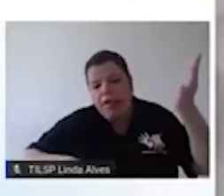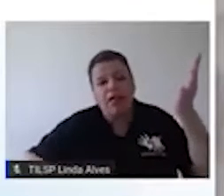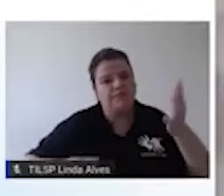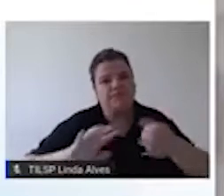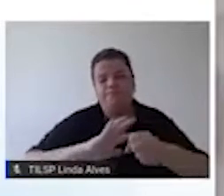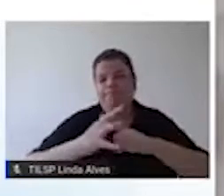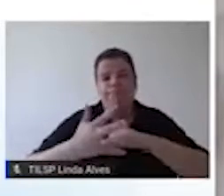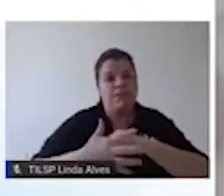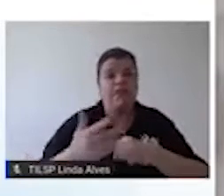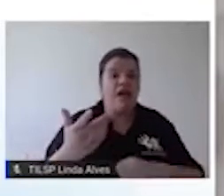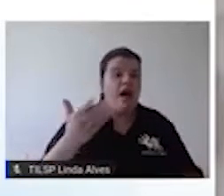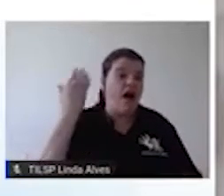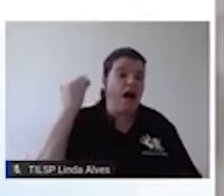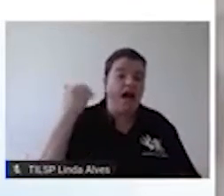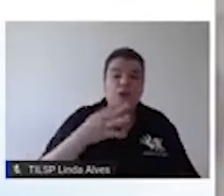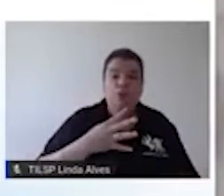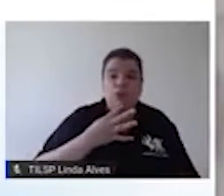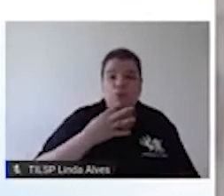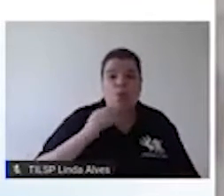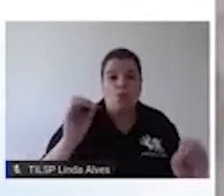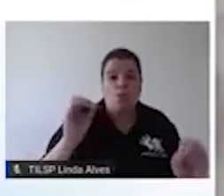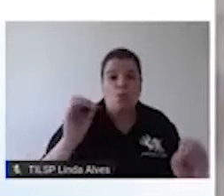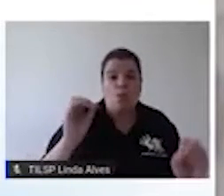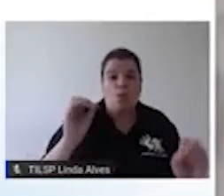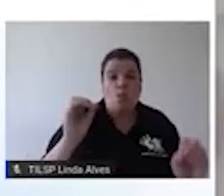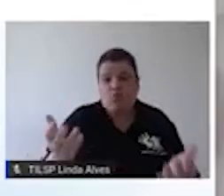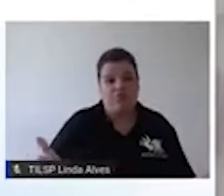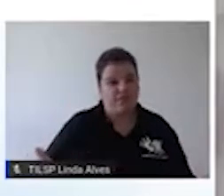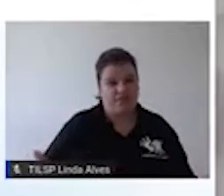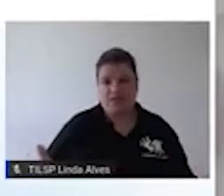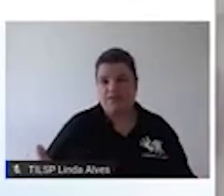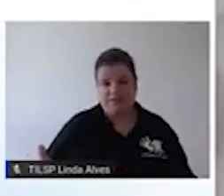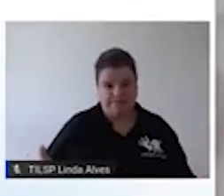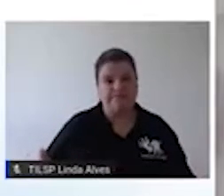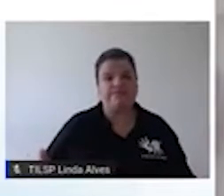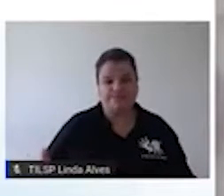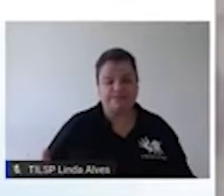não se conhecia e que não eram, digamos,